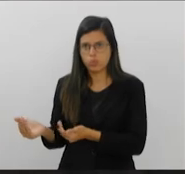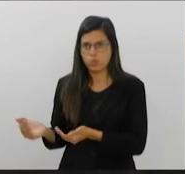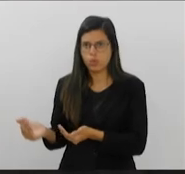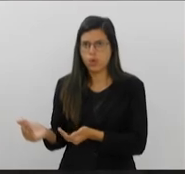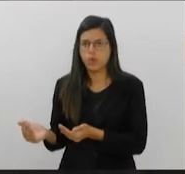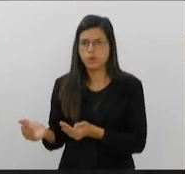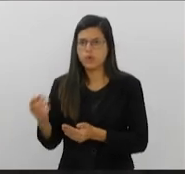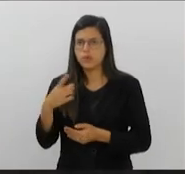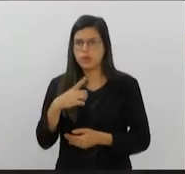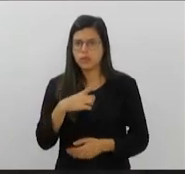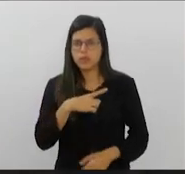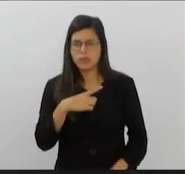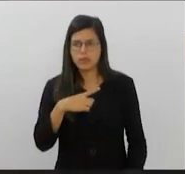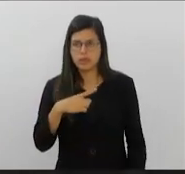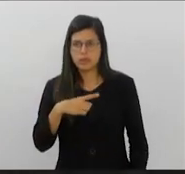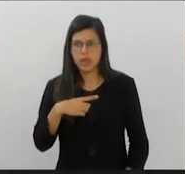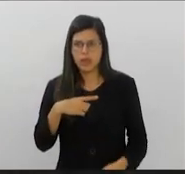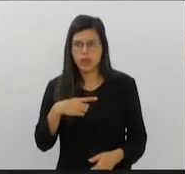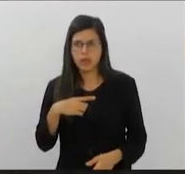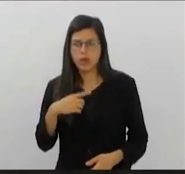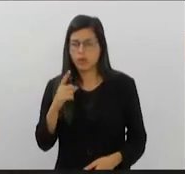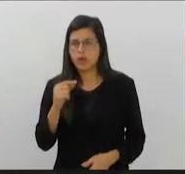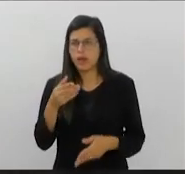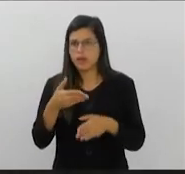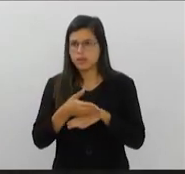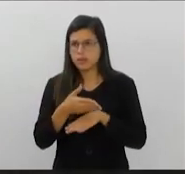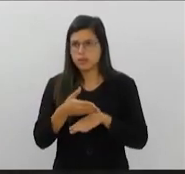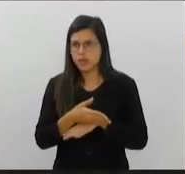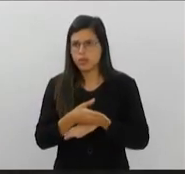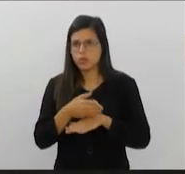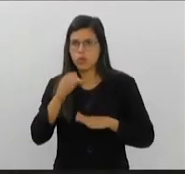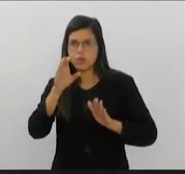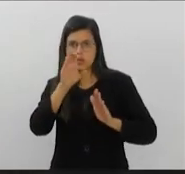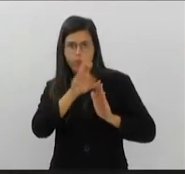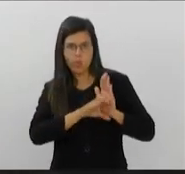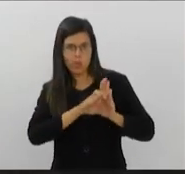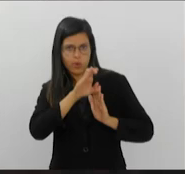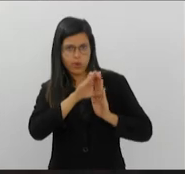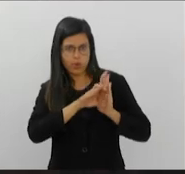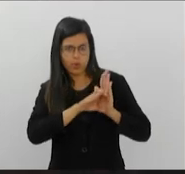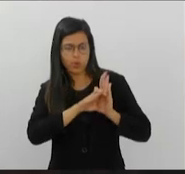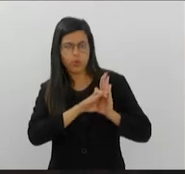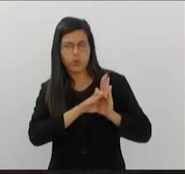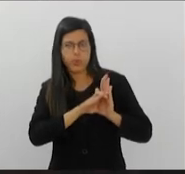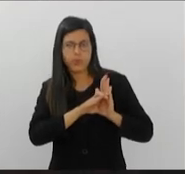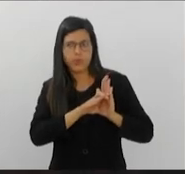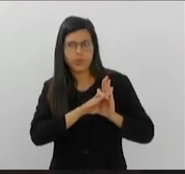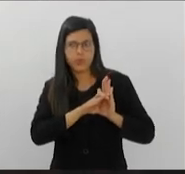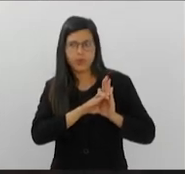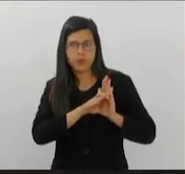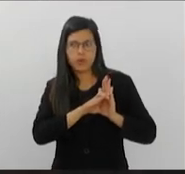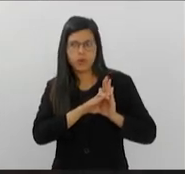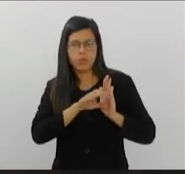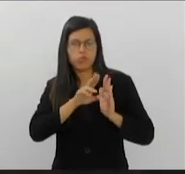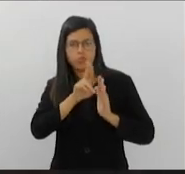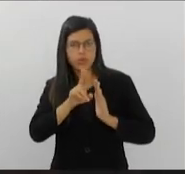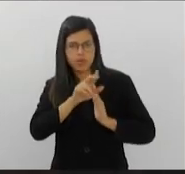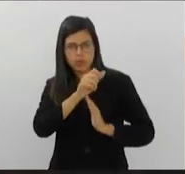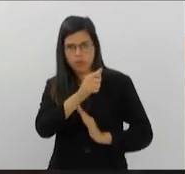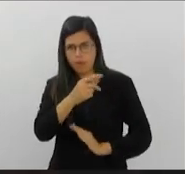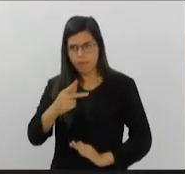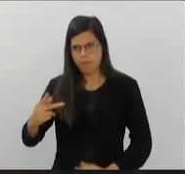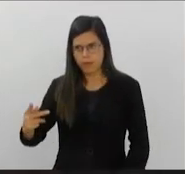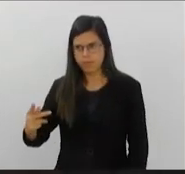eles tenham acesso a esse banco de currículos por meio de um